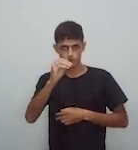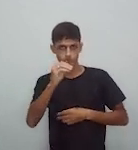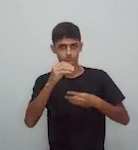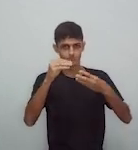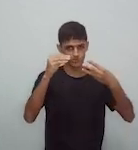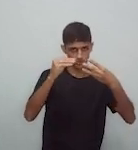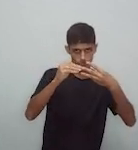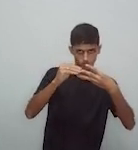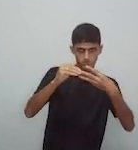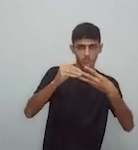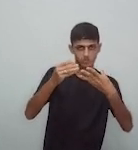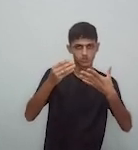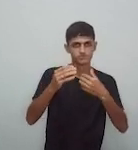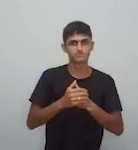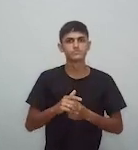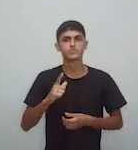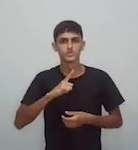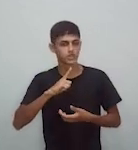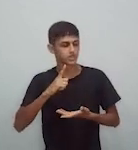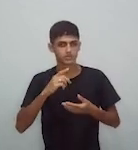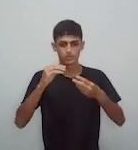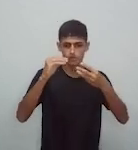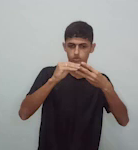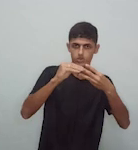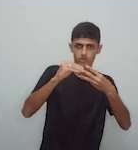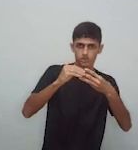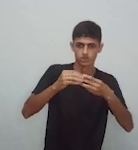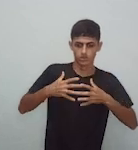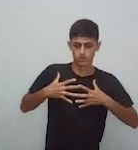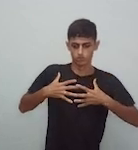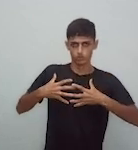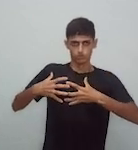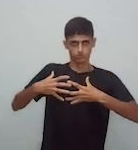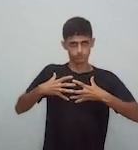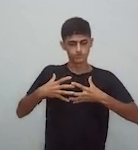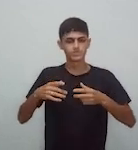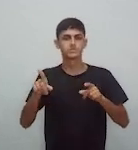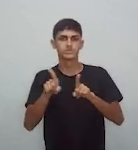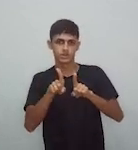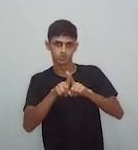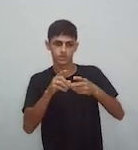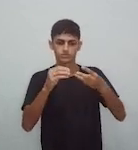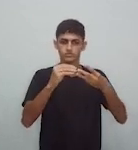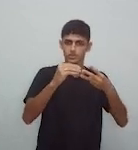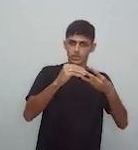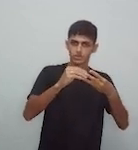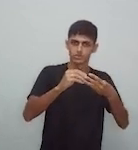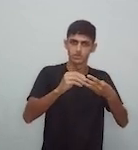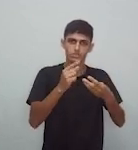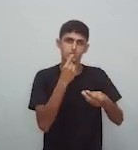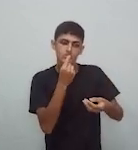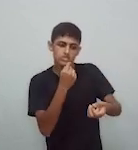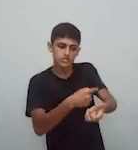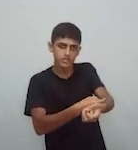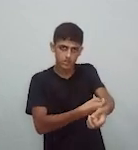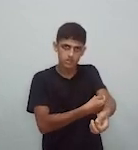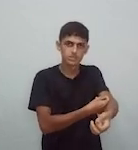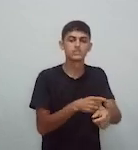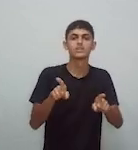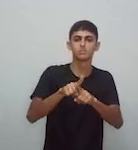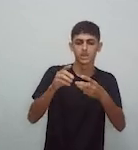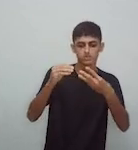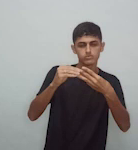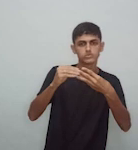célula. Então, da mesma forma que existem células pulmonares, células sanguíneas, também existem células nervosas que são os